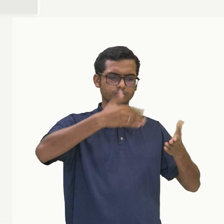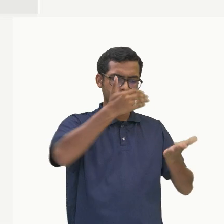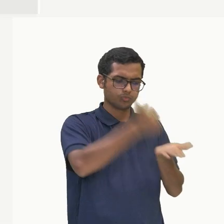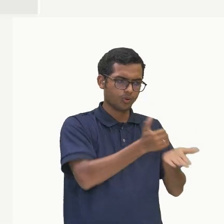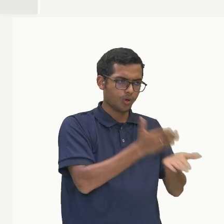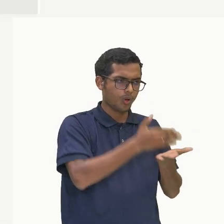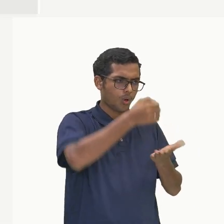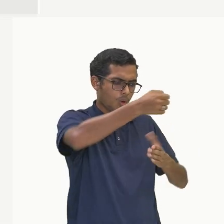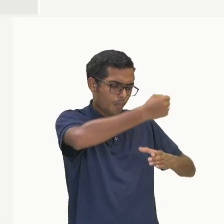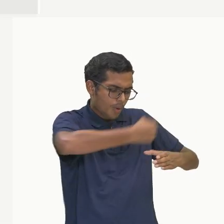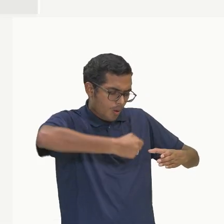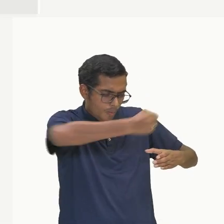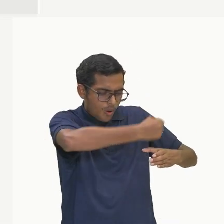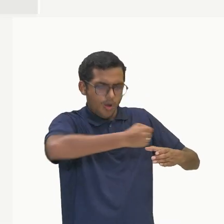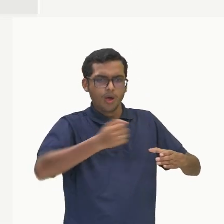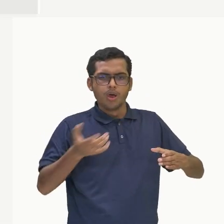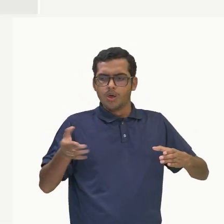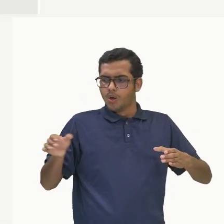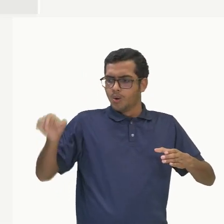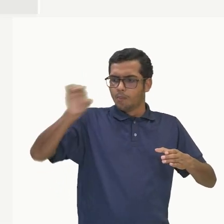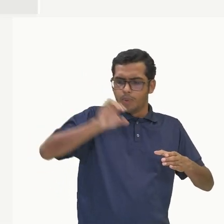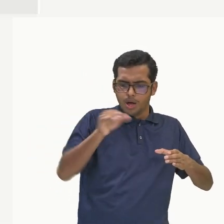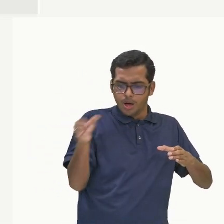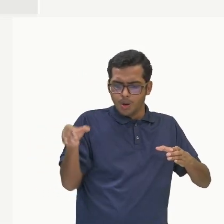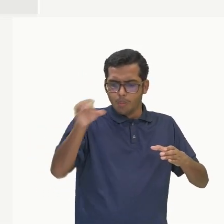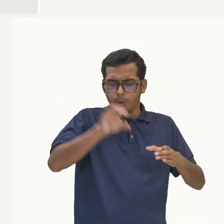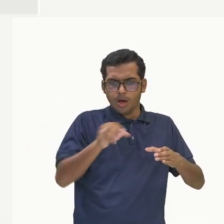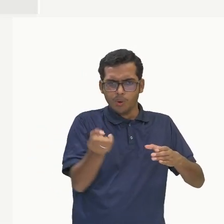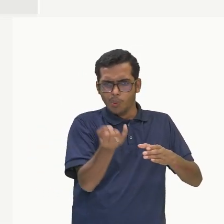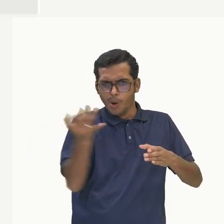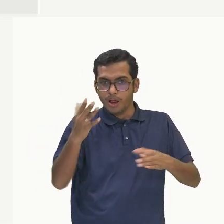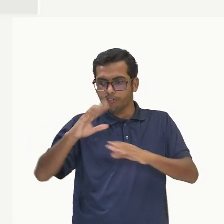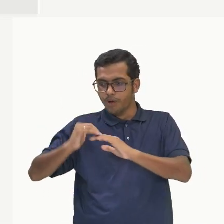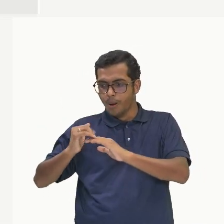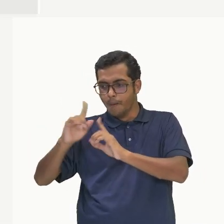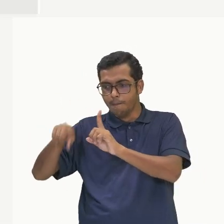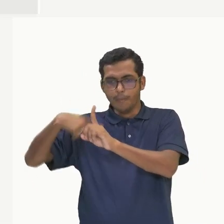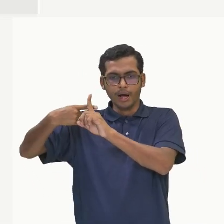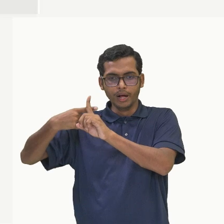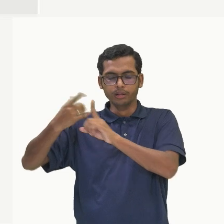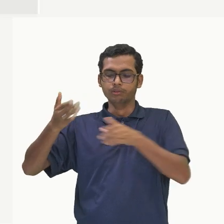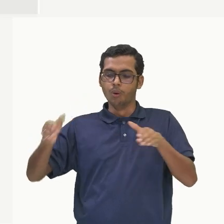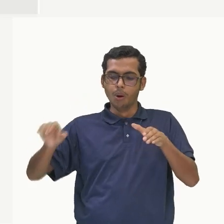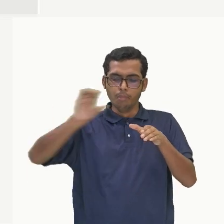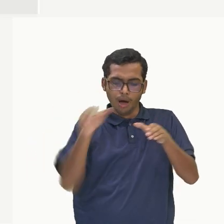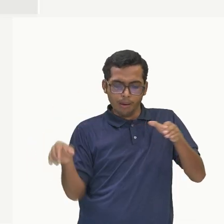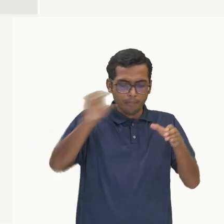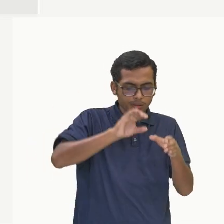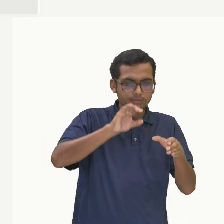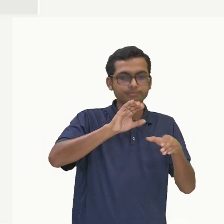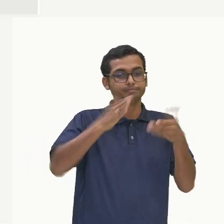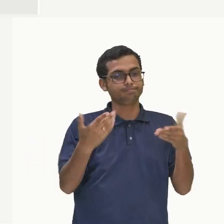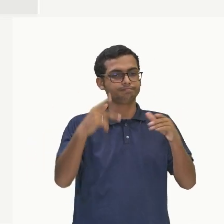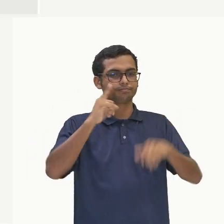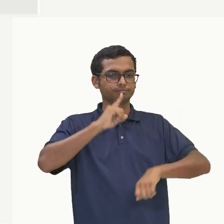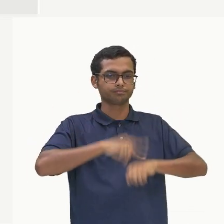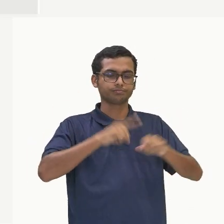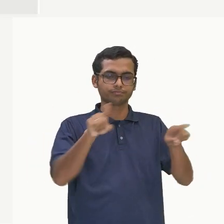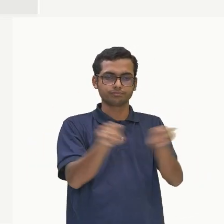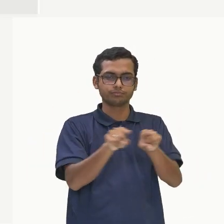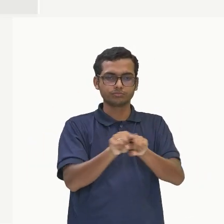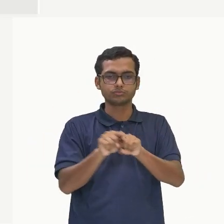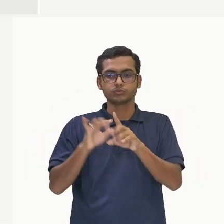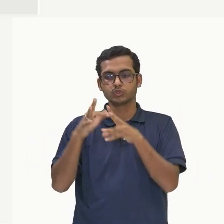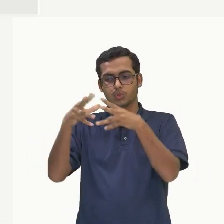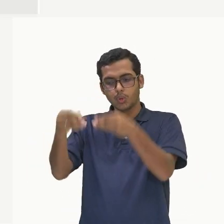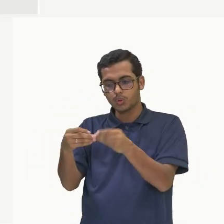ingrediente 2 vezes, todos os outros vão aumentar 2 vezes. Se eu analisar o 2 em